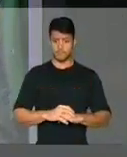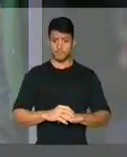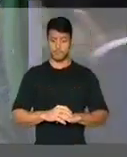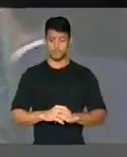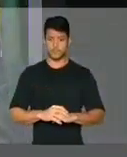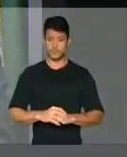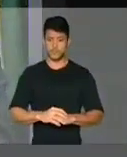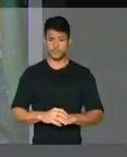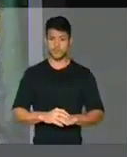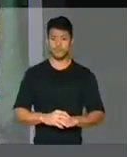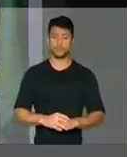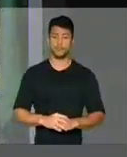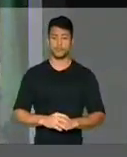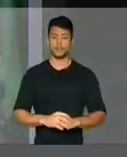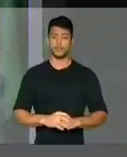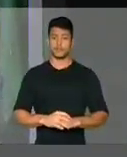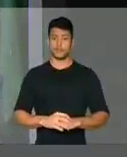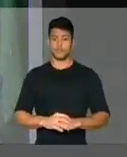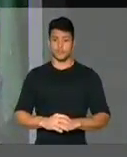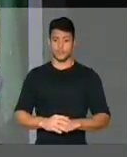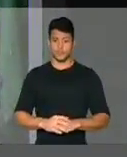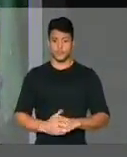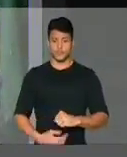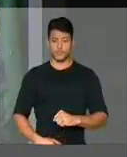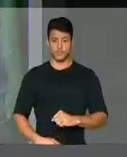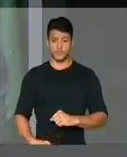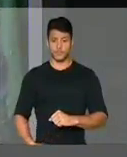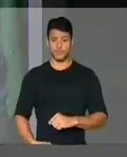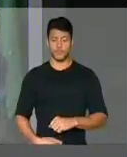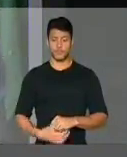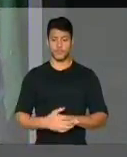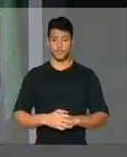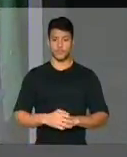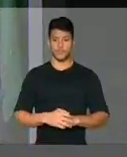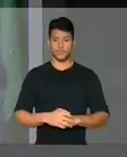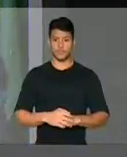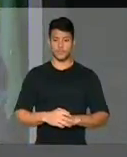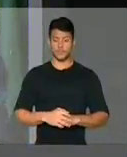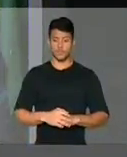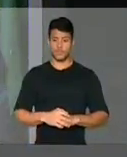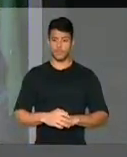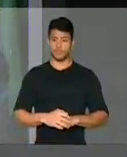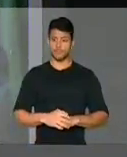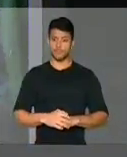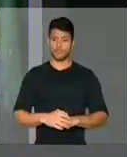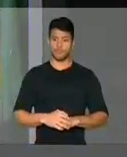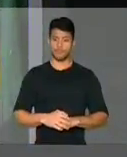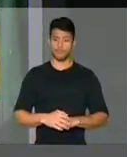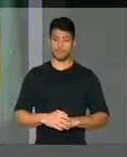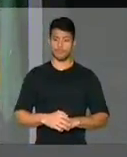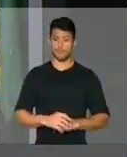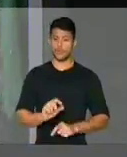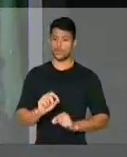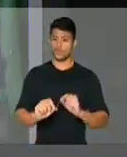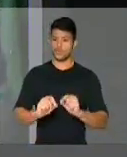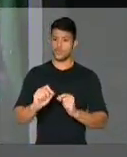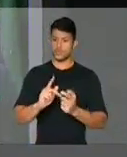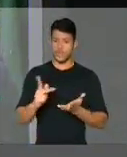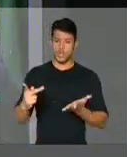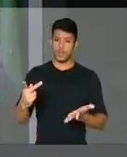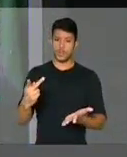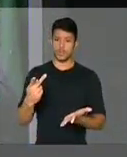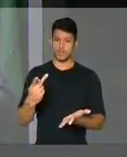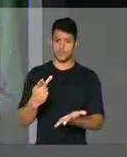Felipe Salomão, o seguinte, abro aspas, a controvérsia dos autos está na determinação da